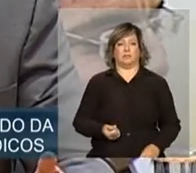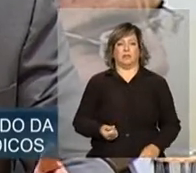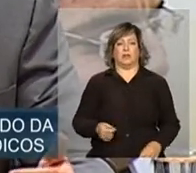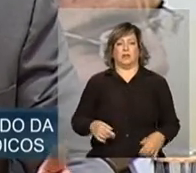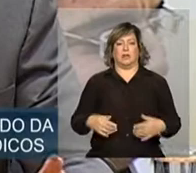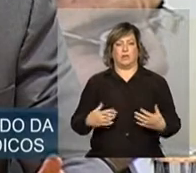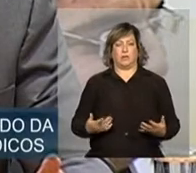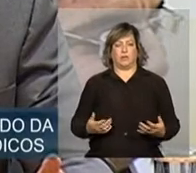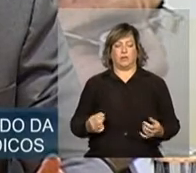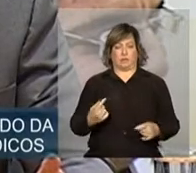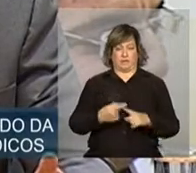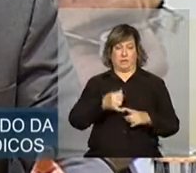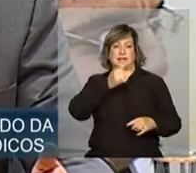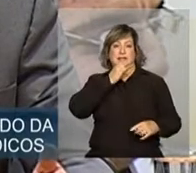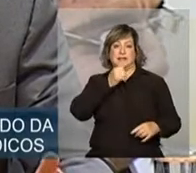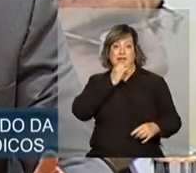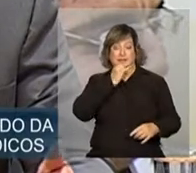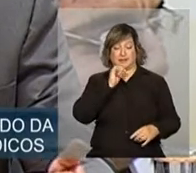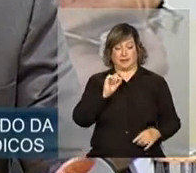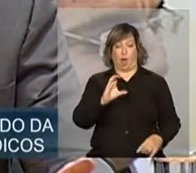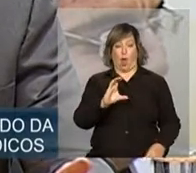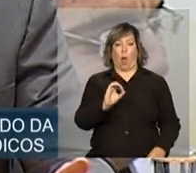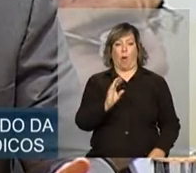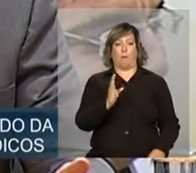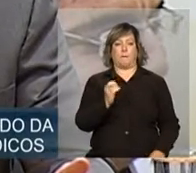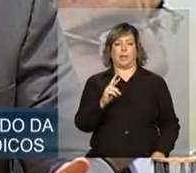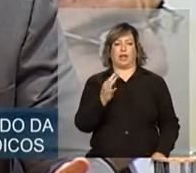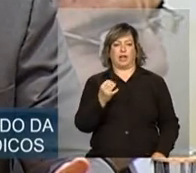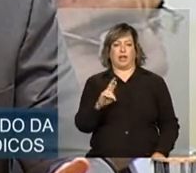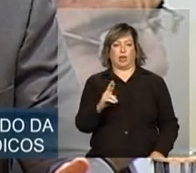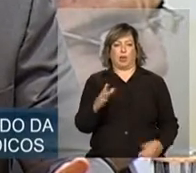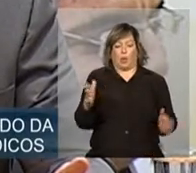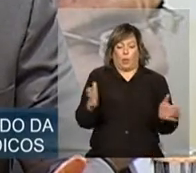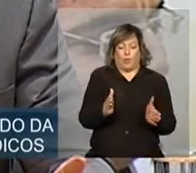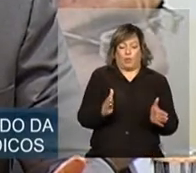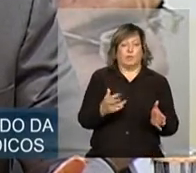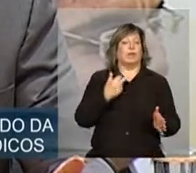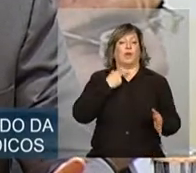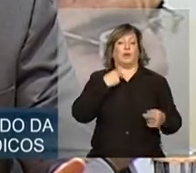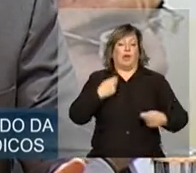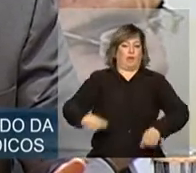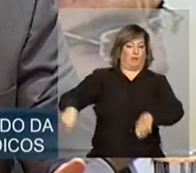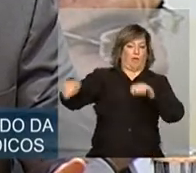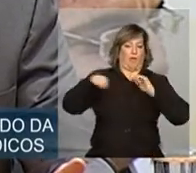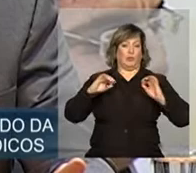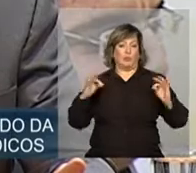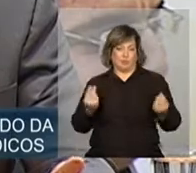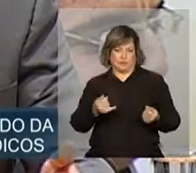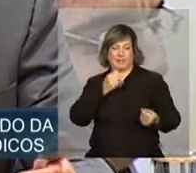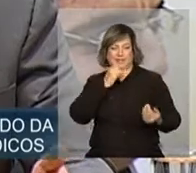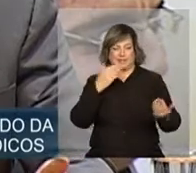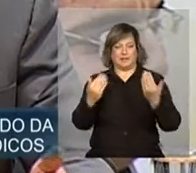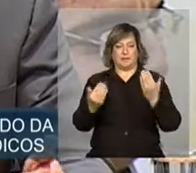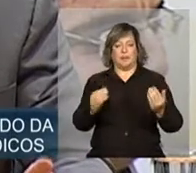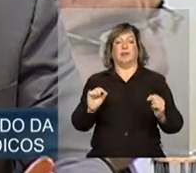cobertor curto ou você vai descobrir uma parte do cobertor e nós não queremos só descobri uma parte do cobertor ou você vai